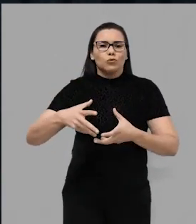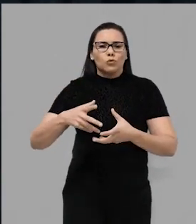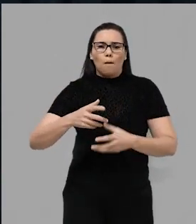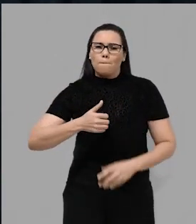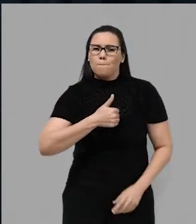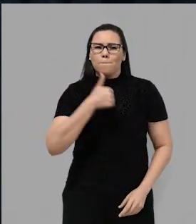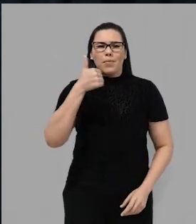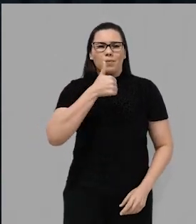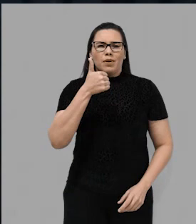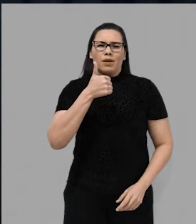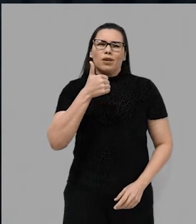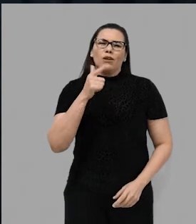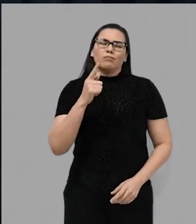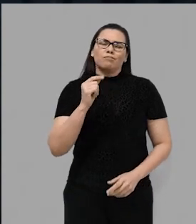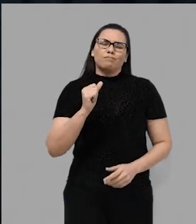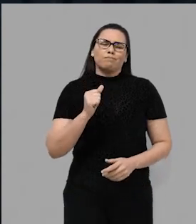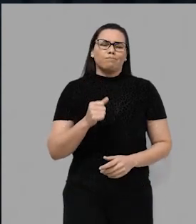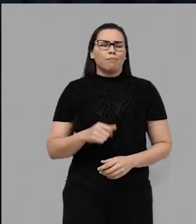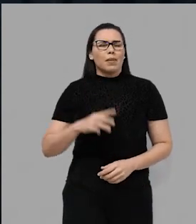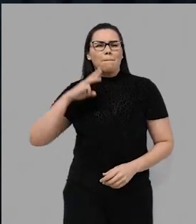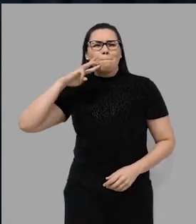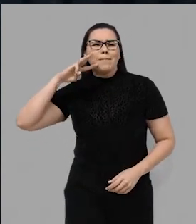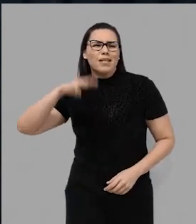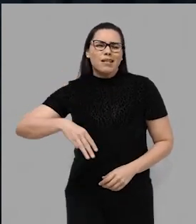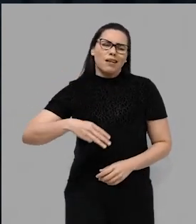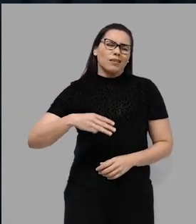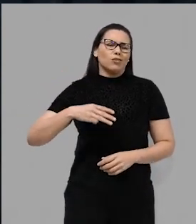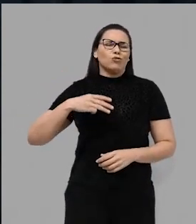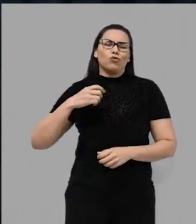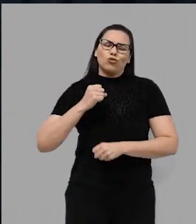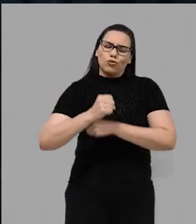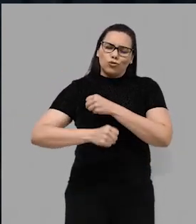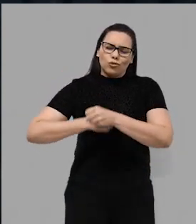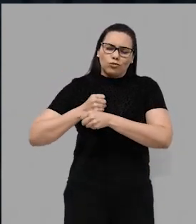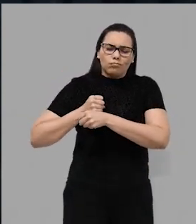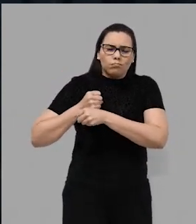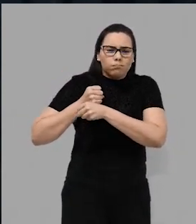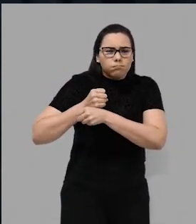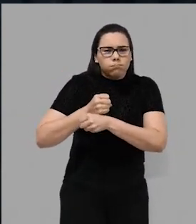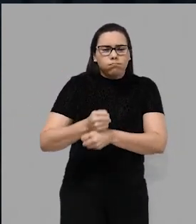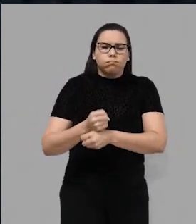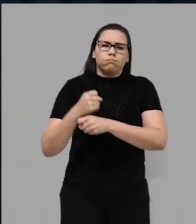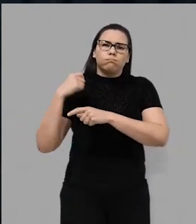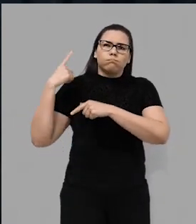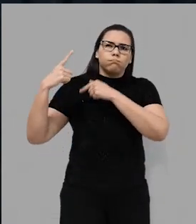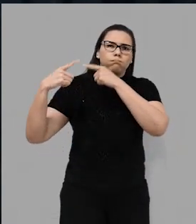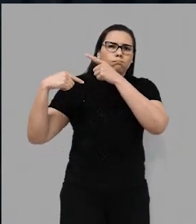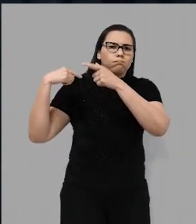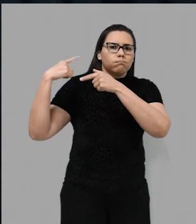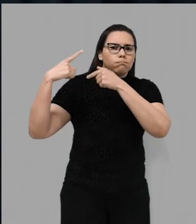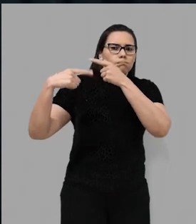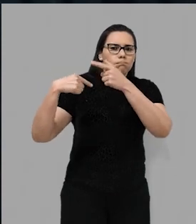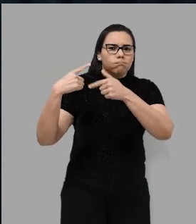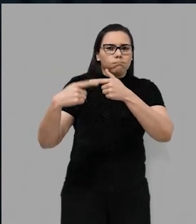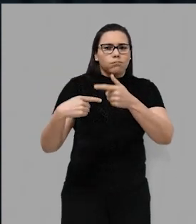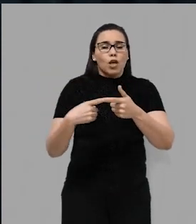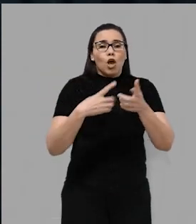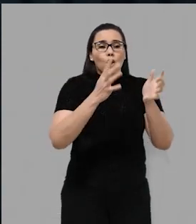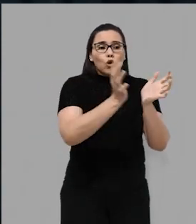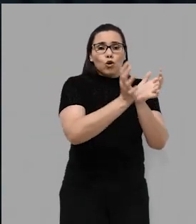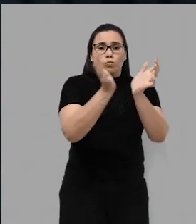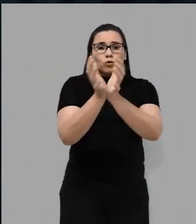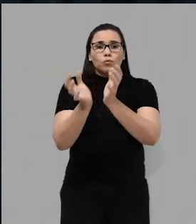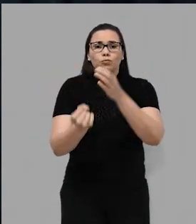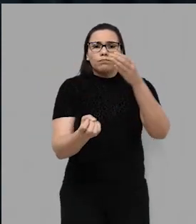teria passado por milhares e milhares de gerações, e ao longo dessas milhares de gerações, grupos